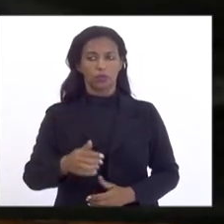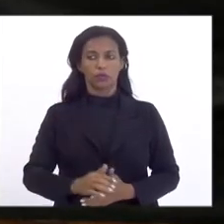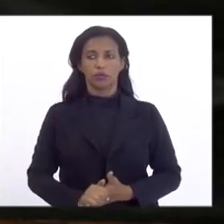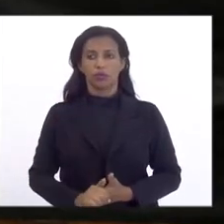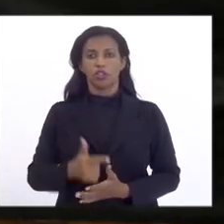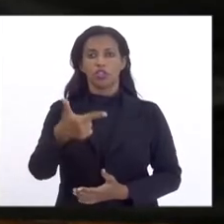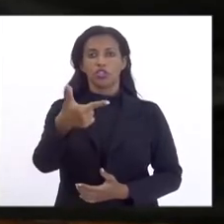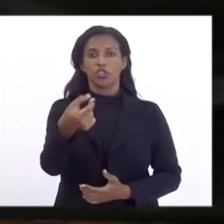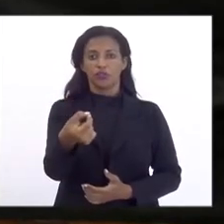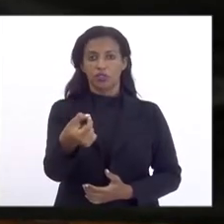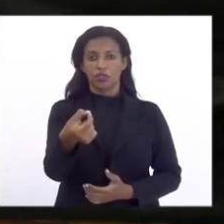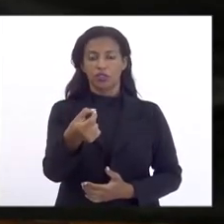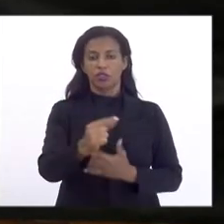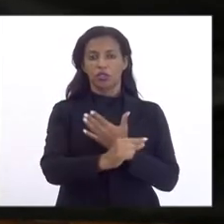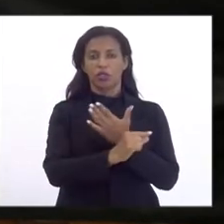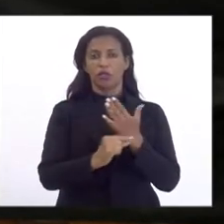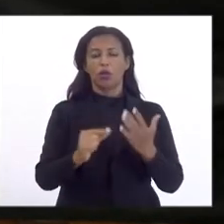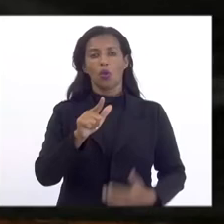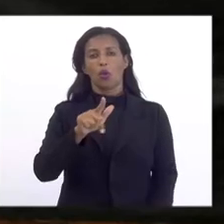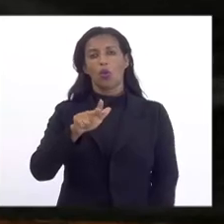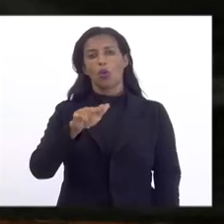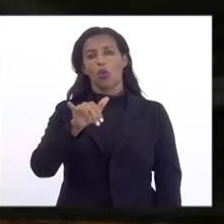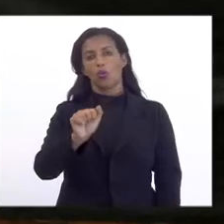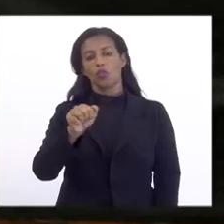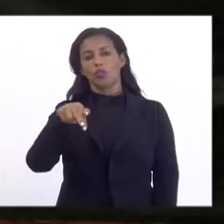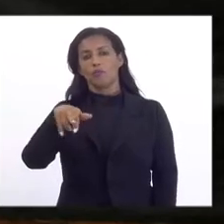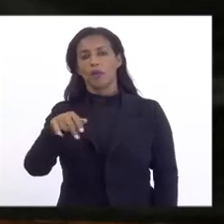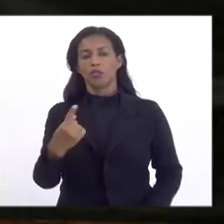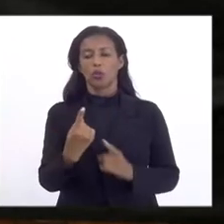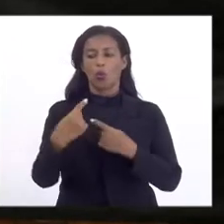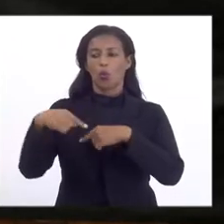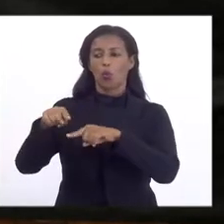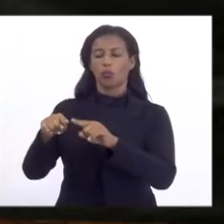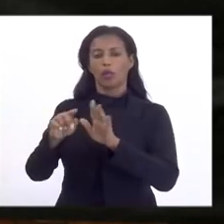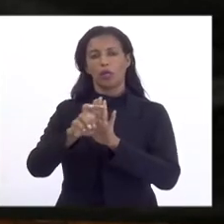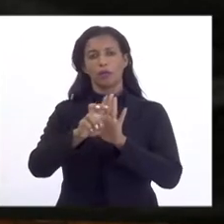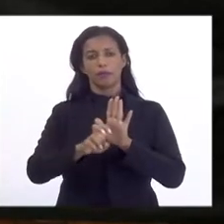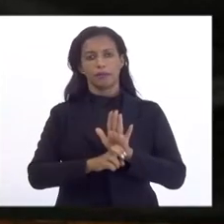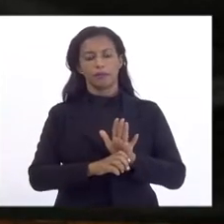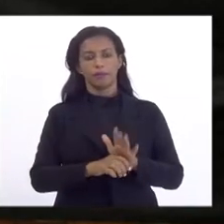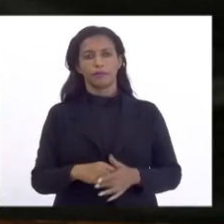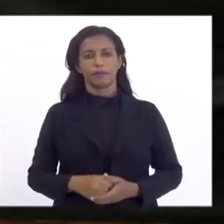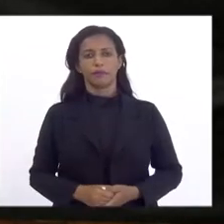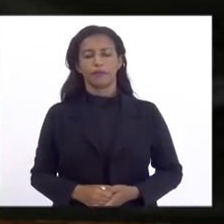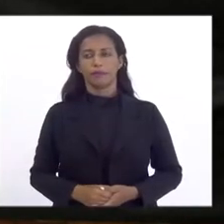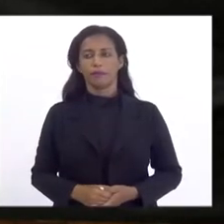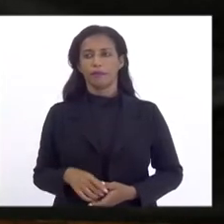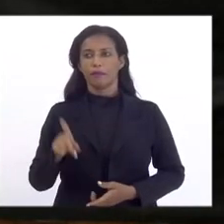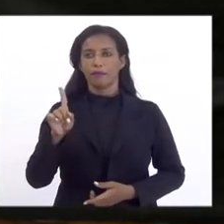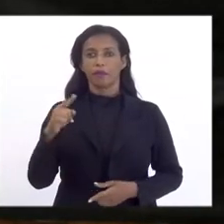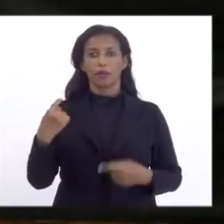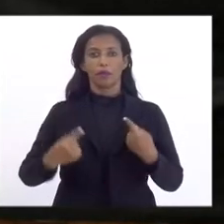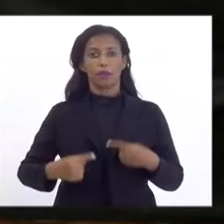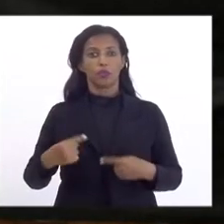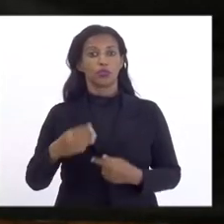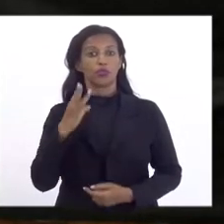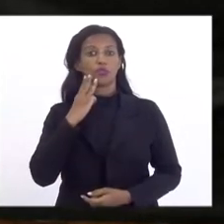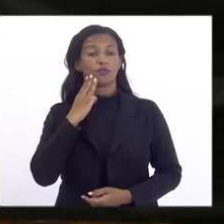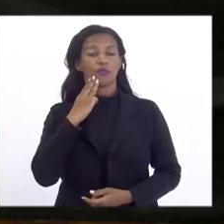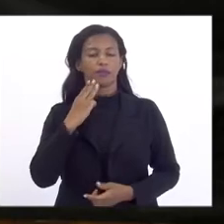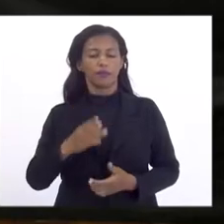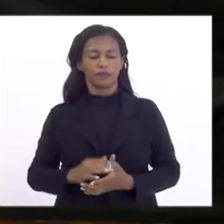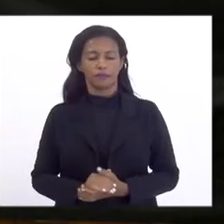de 2020, autoria do deputado Luiz Martins, parecer contrário às emendas. Queria discutir. Deputado